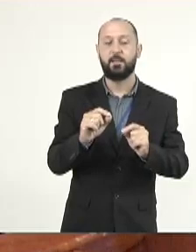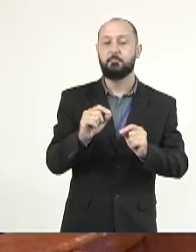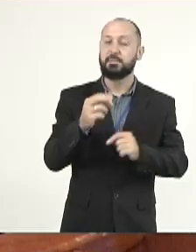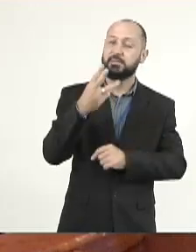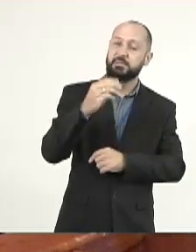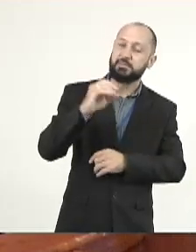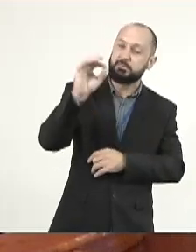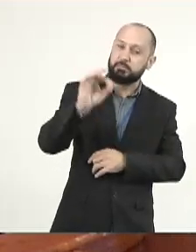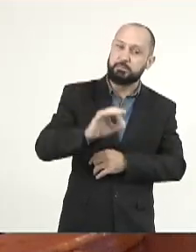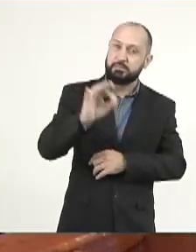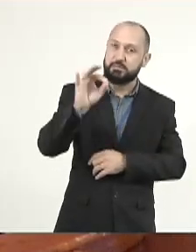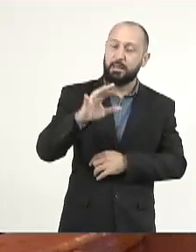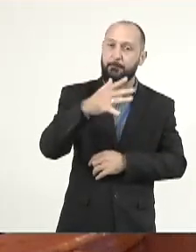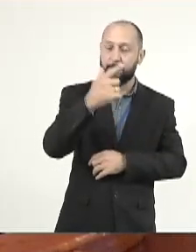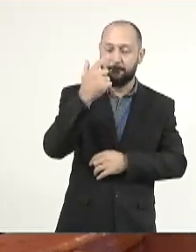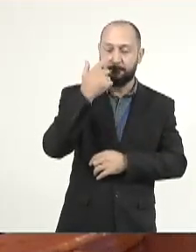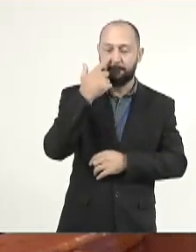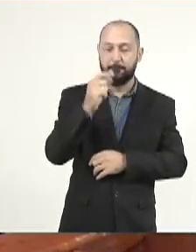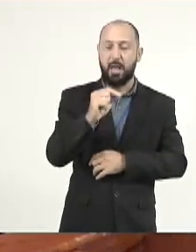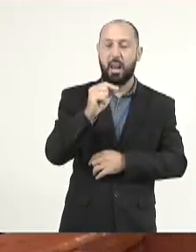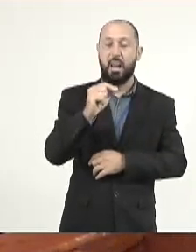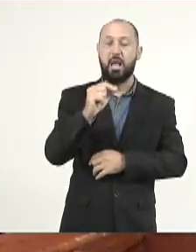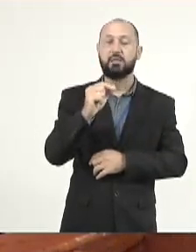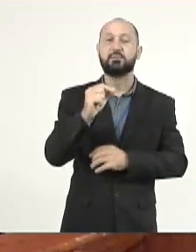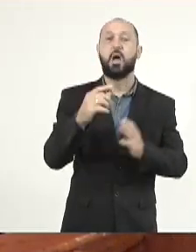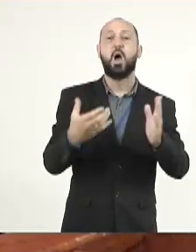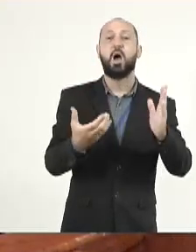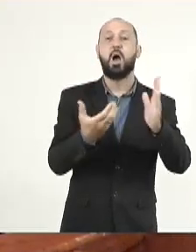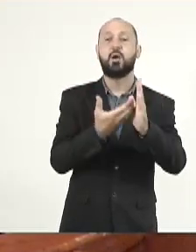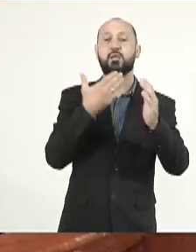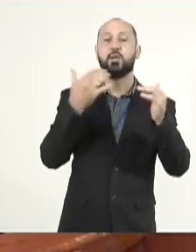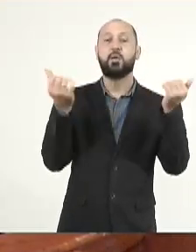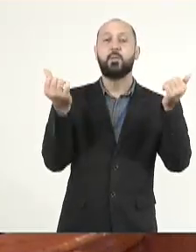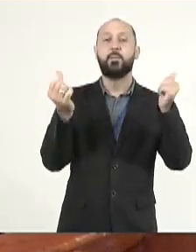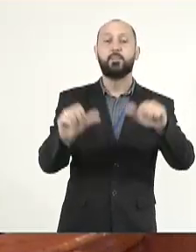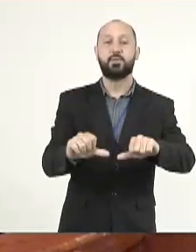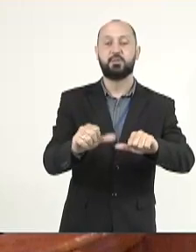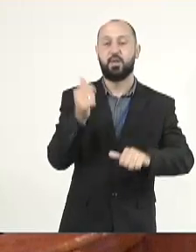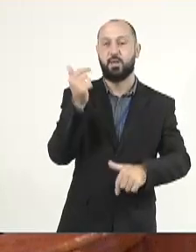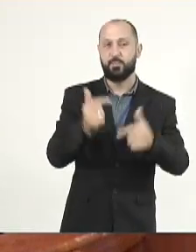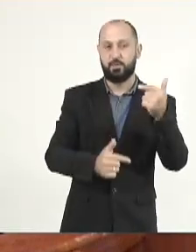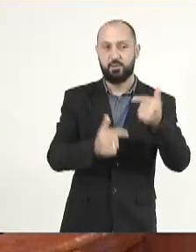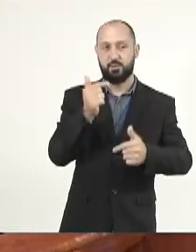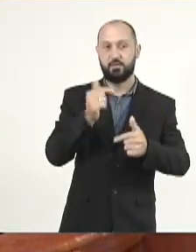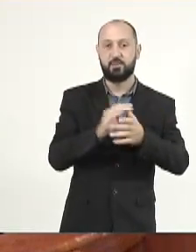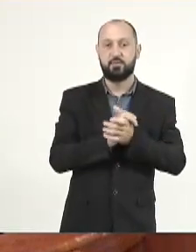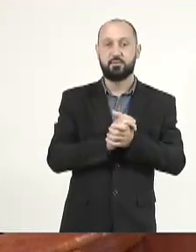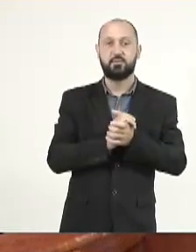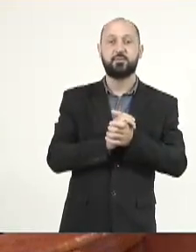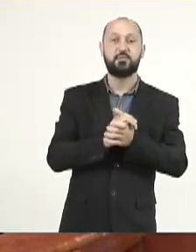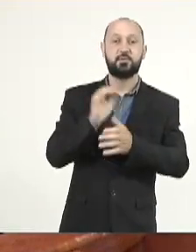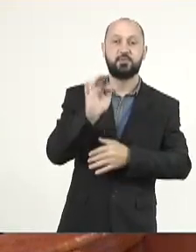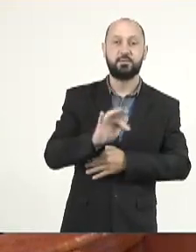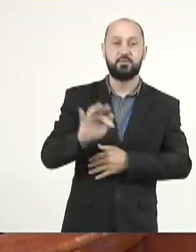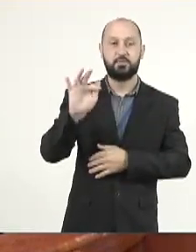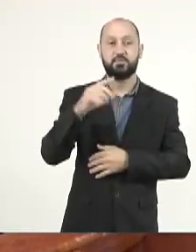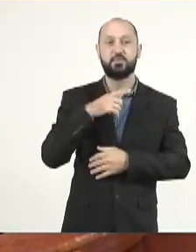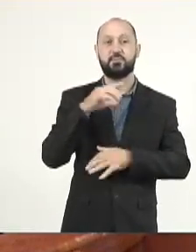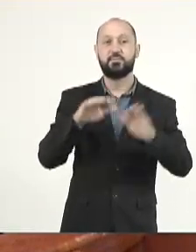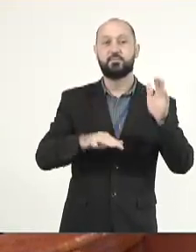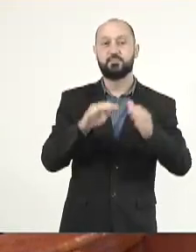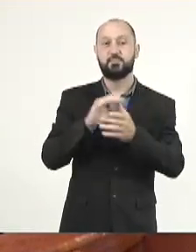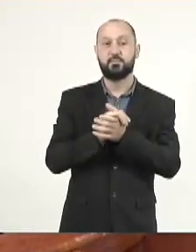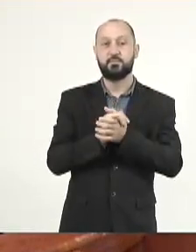1/3, pelo menos, da Câmara dos Deputados é o que há de pior na política. É o tamanho da federação do PT. E agora,